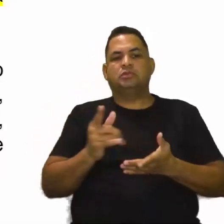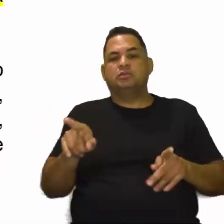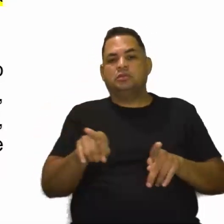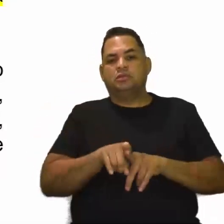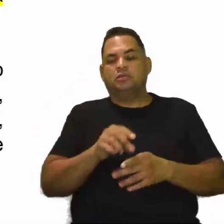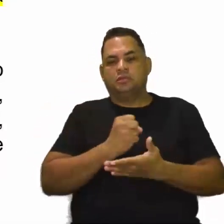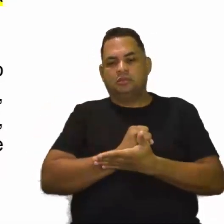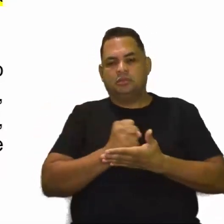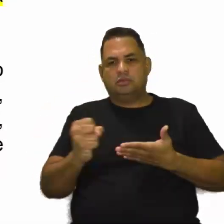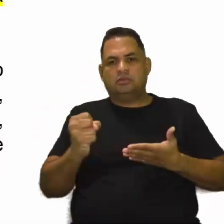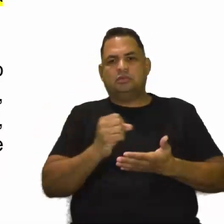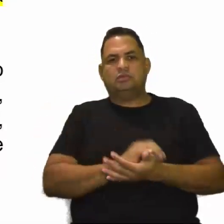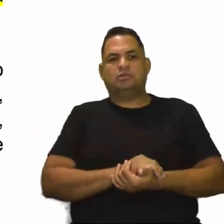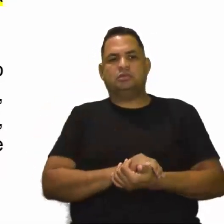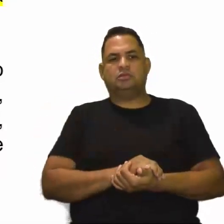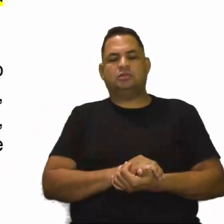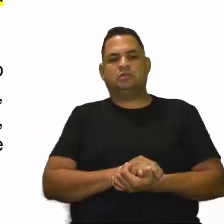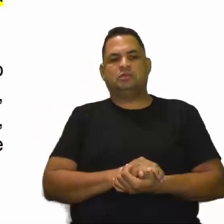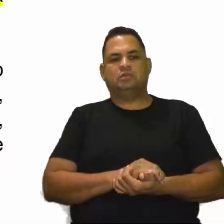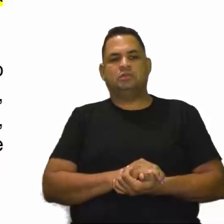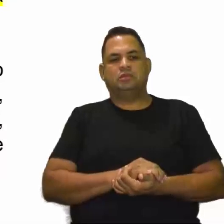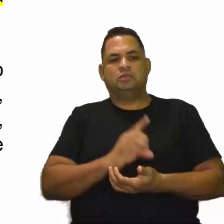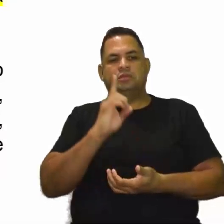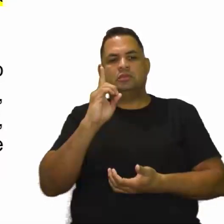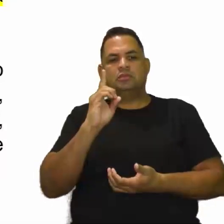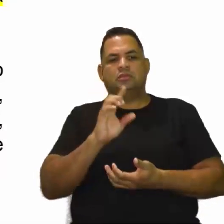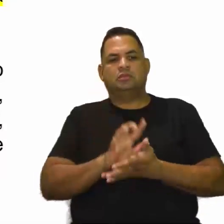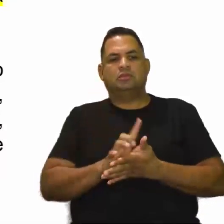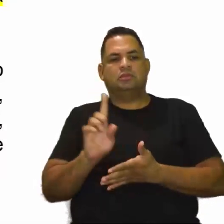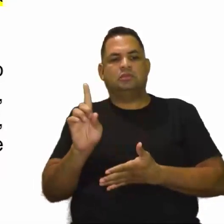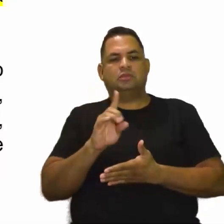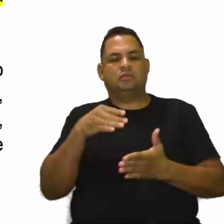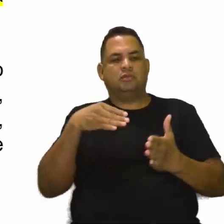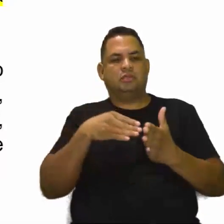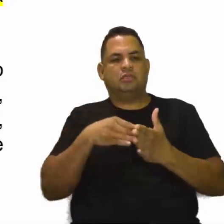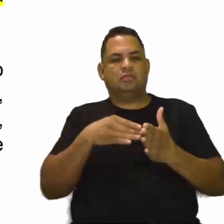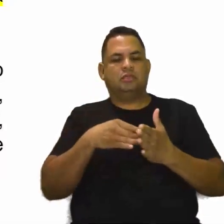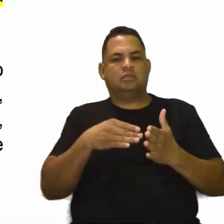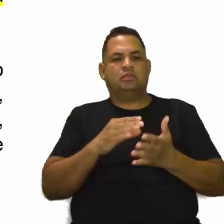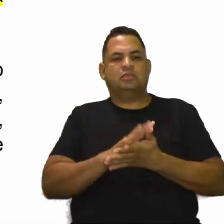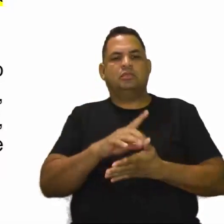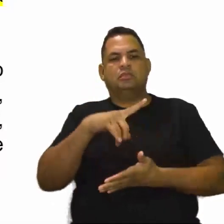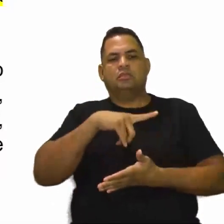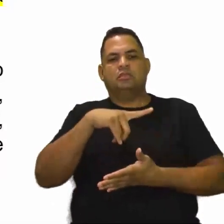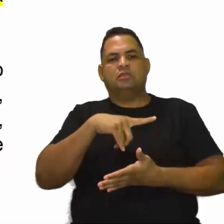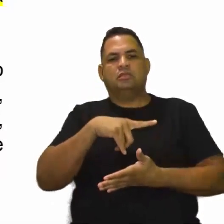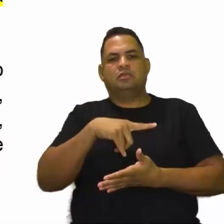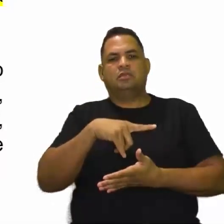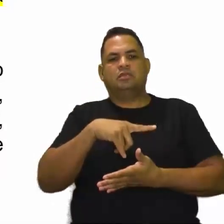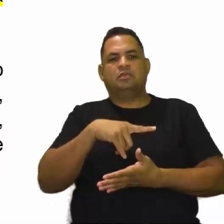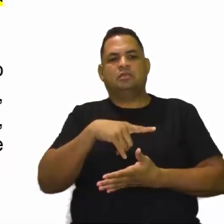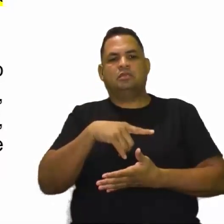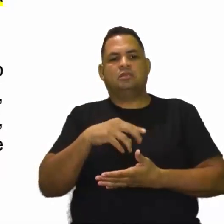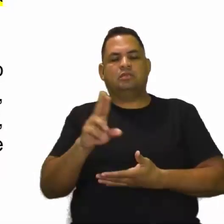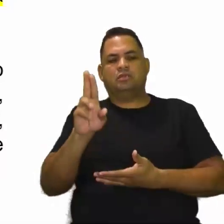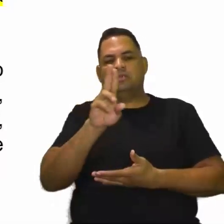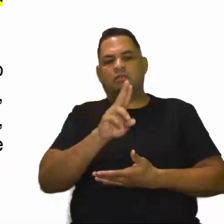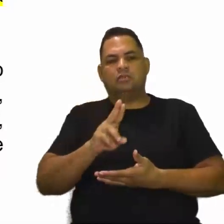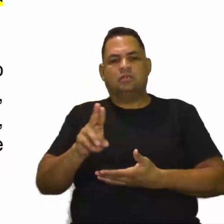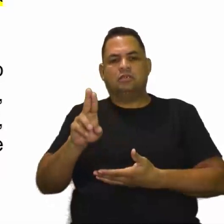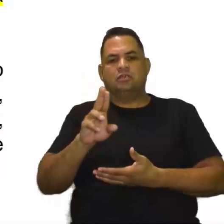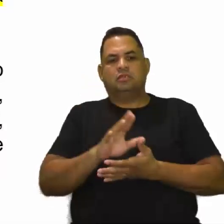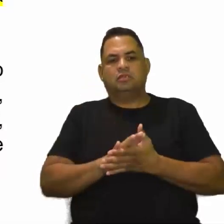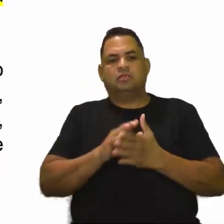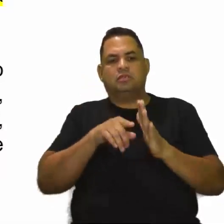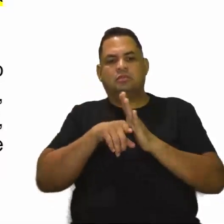também elimina essa D. Não é restrito. Ele tem, inclusive, sendo utilizado, né, em